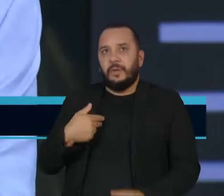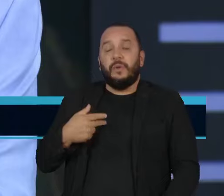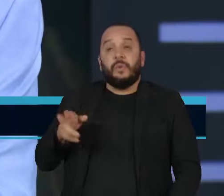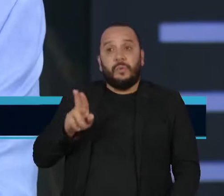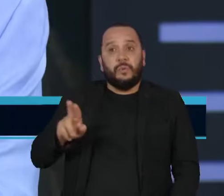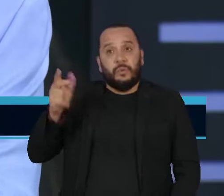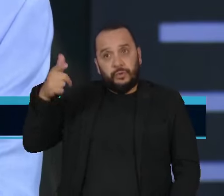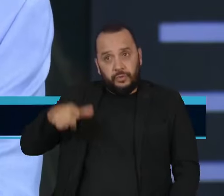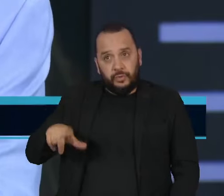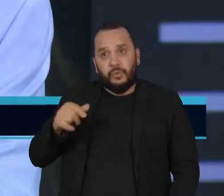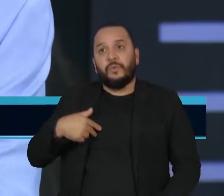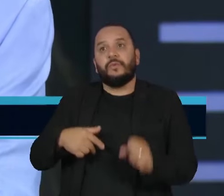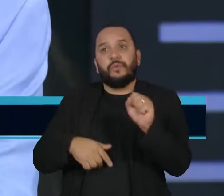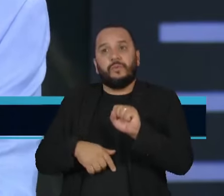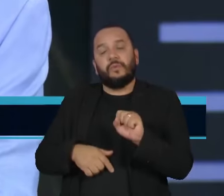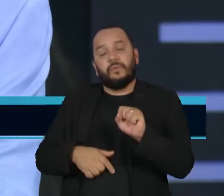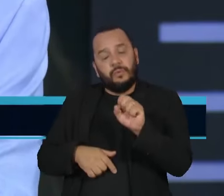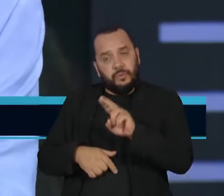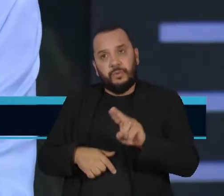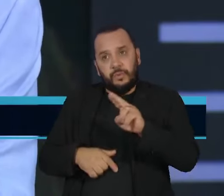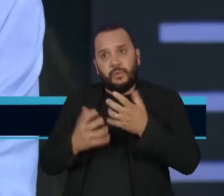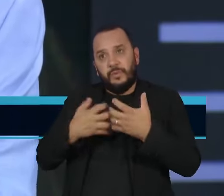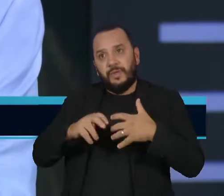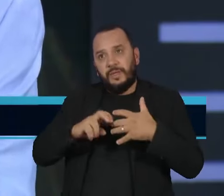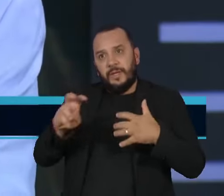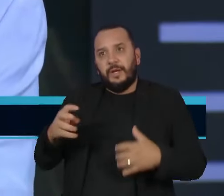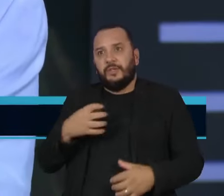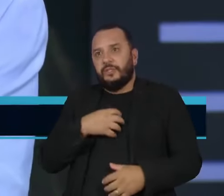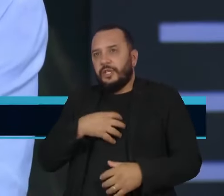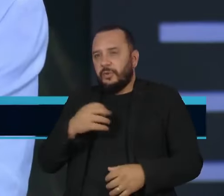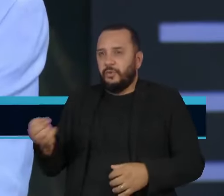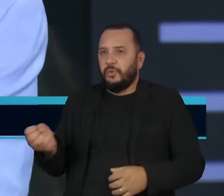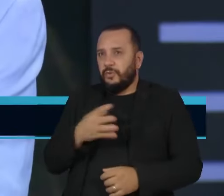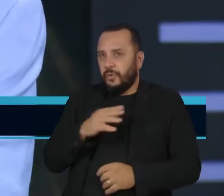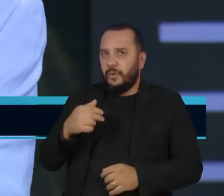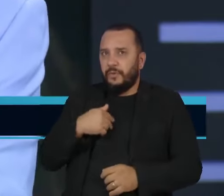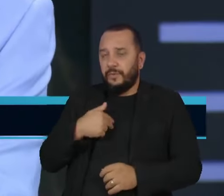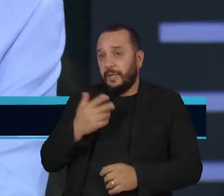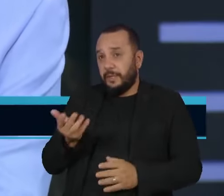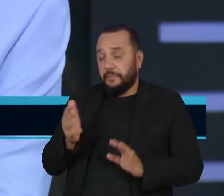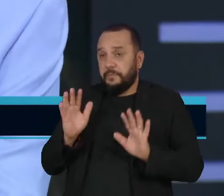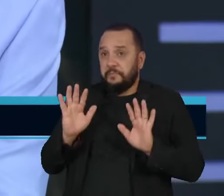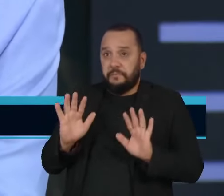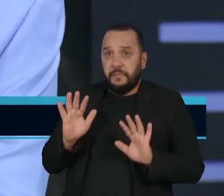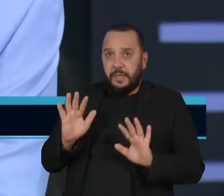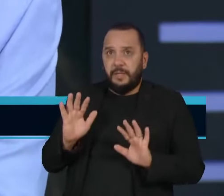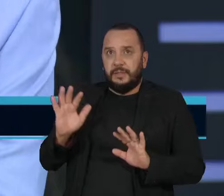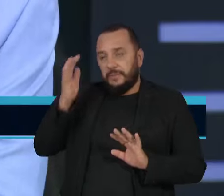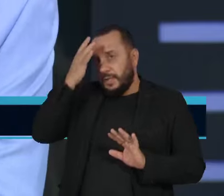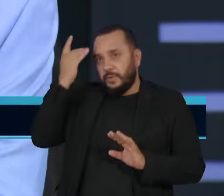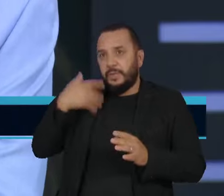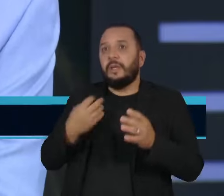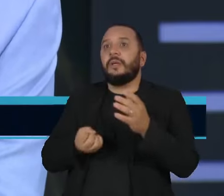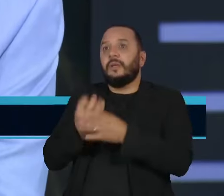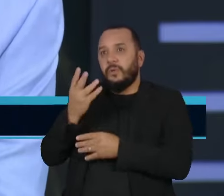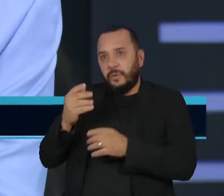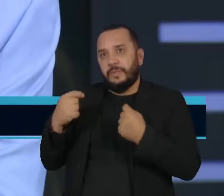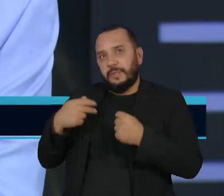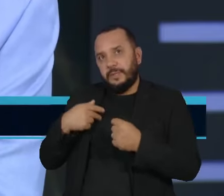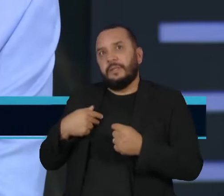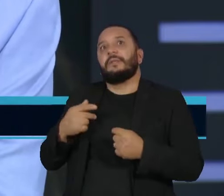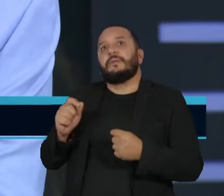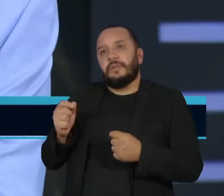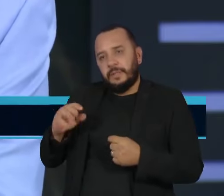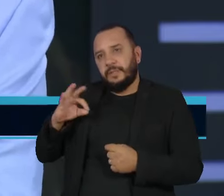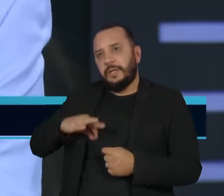reutilizado isso através de uma IA, dando uma cara nova, com novos brilhos, não sei o quê, mas esses autores têm que ser remunerados,